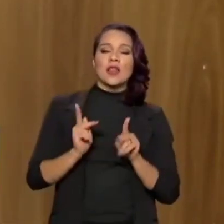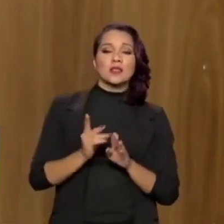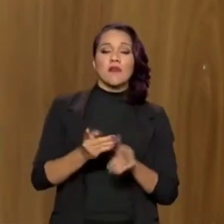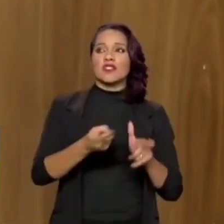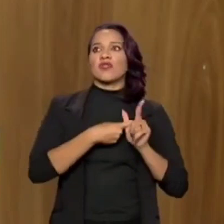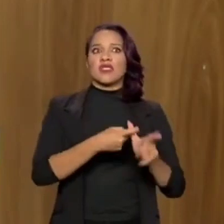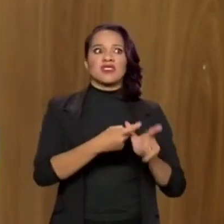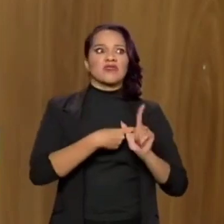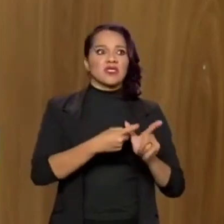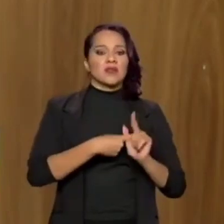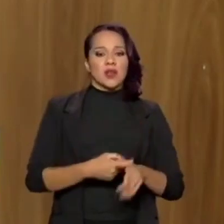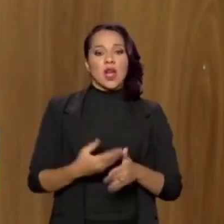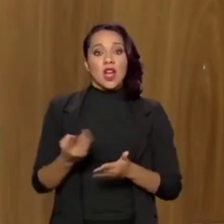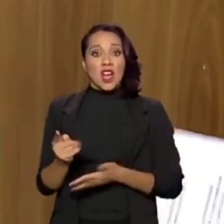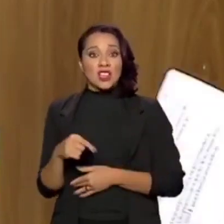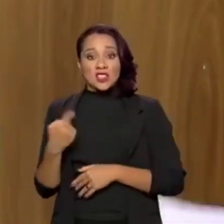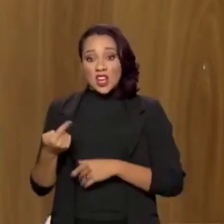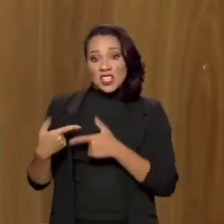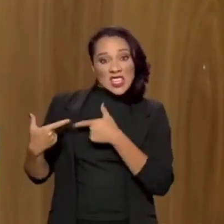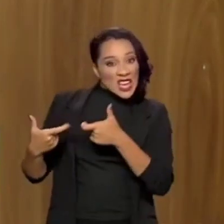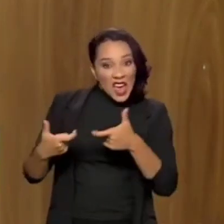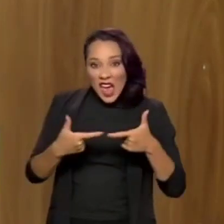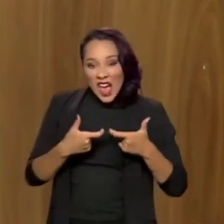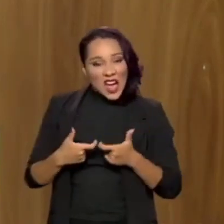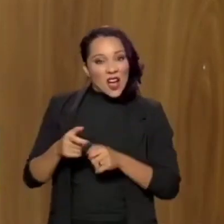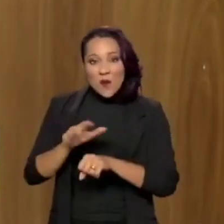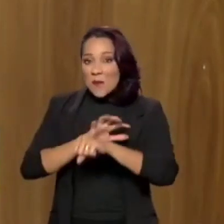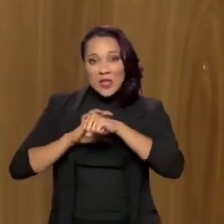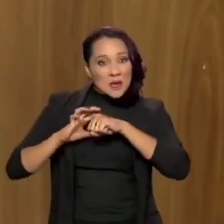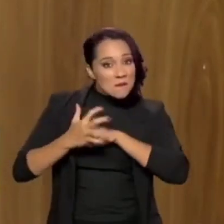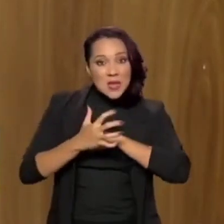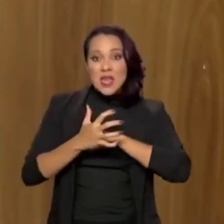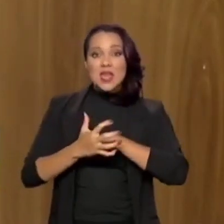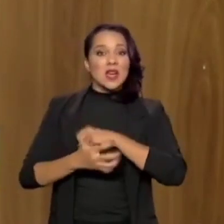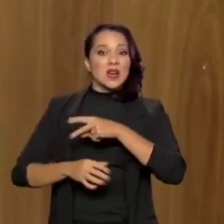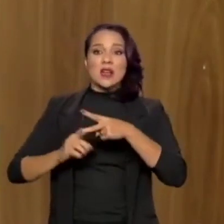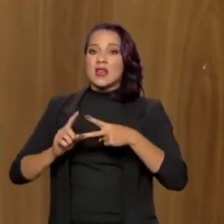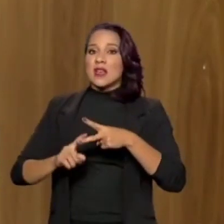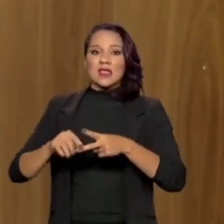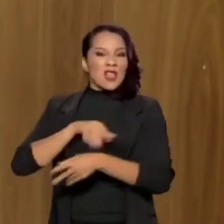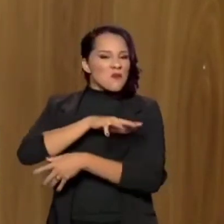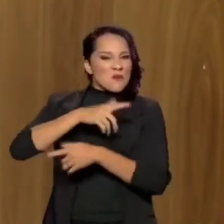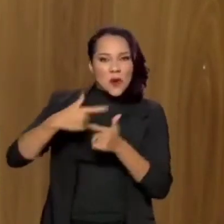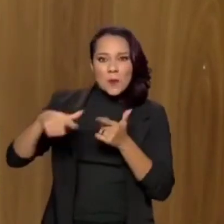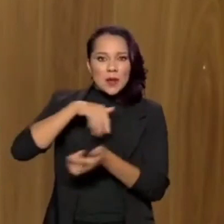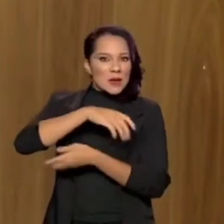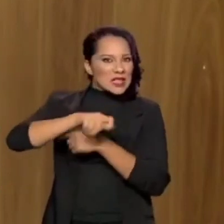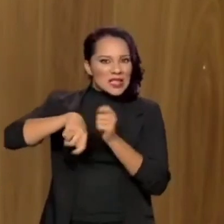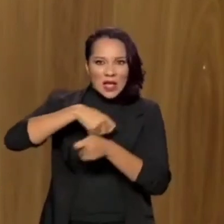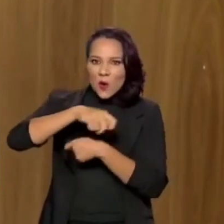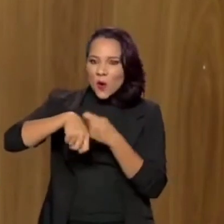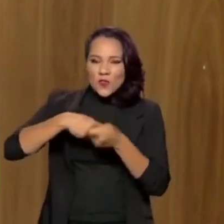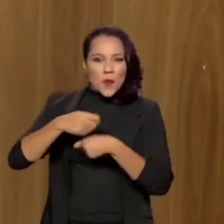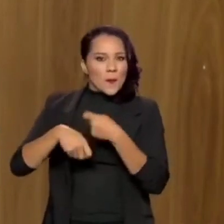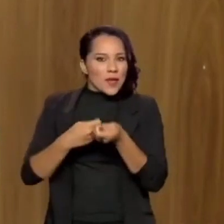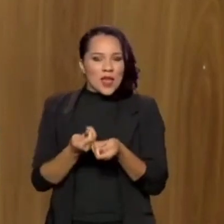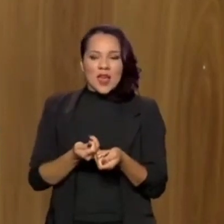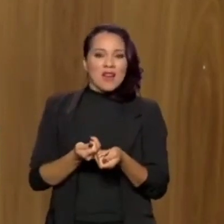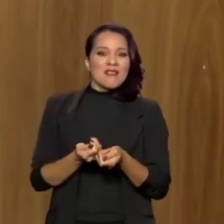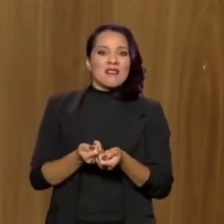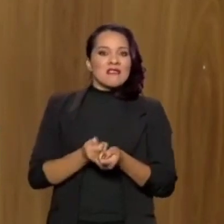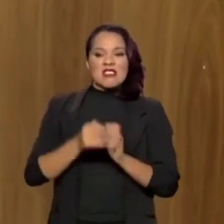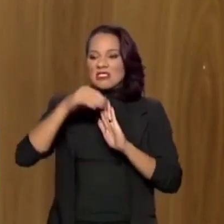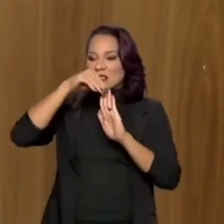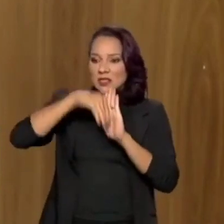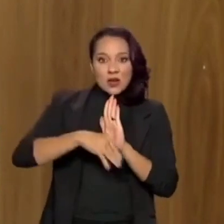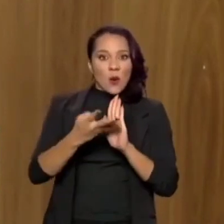déficit. Nós enfrentamos uma guerra, enfrentamos o colapso da economia argentina, que derrubou 40% da